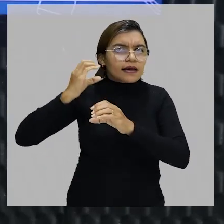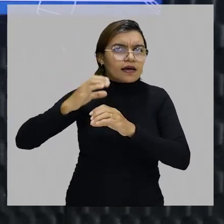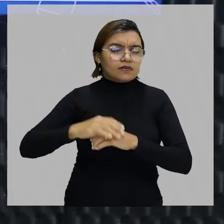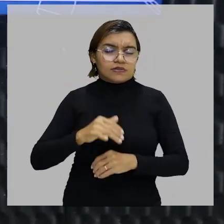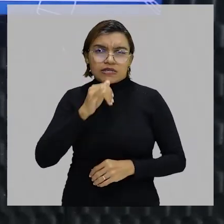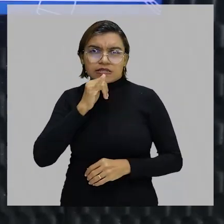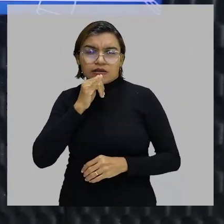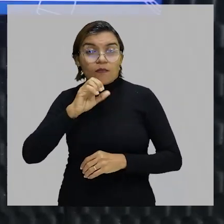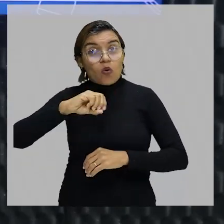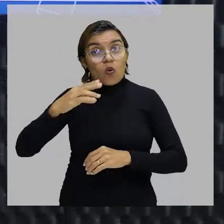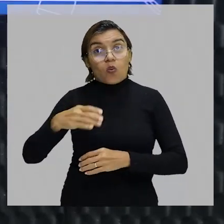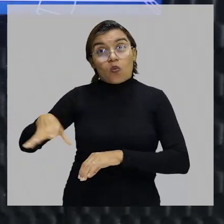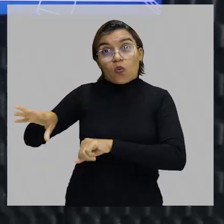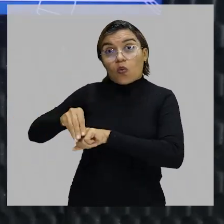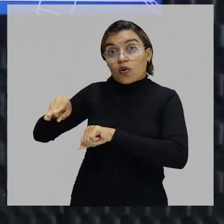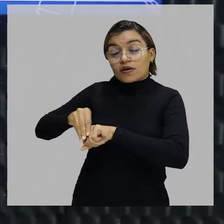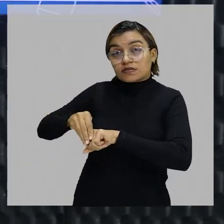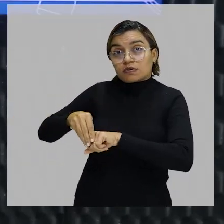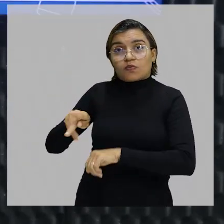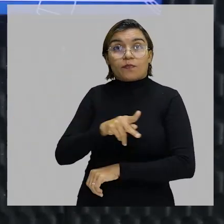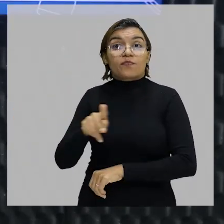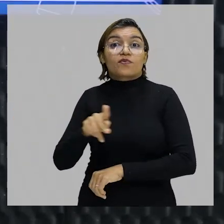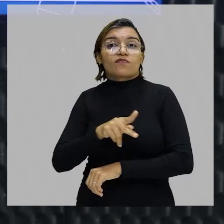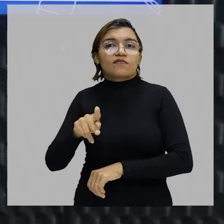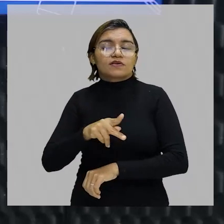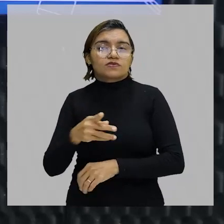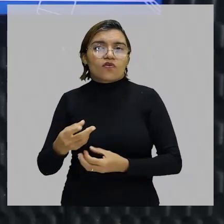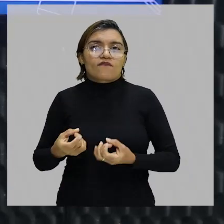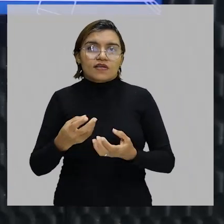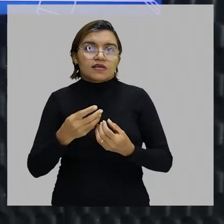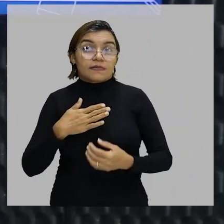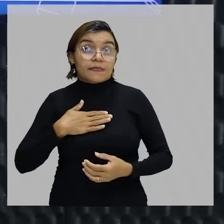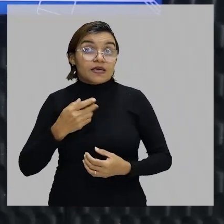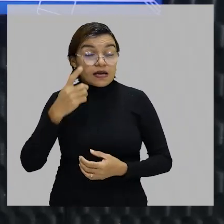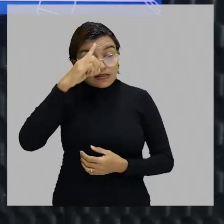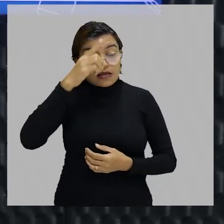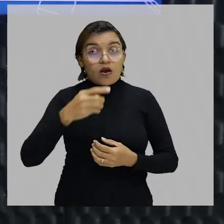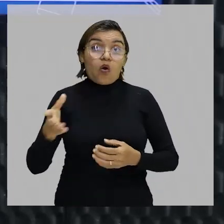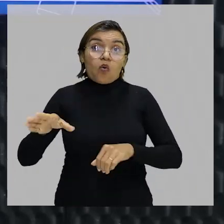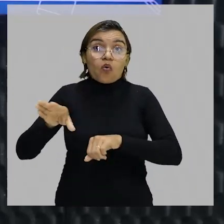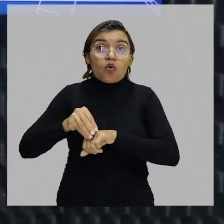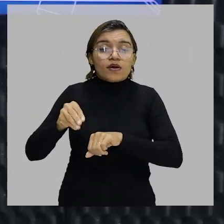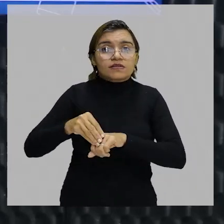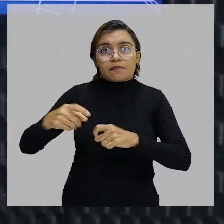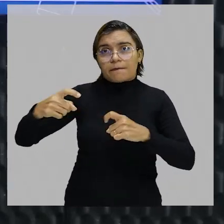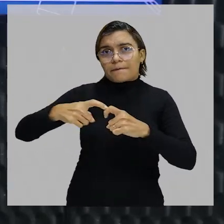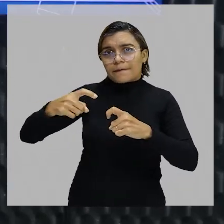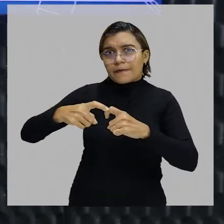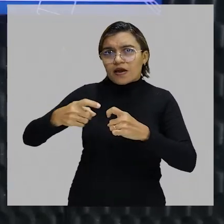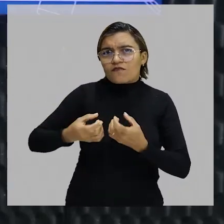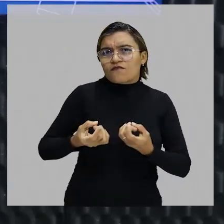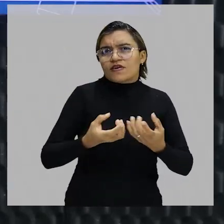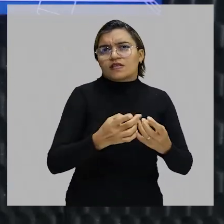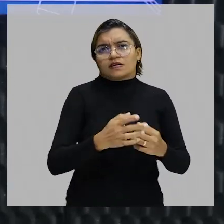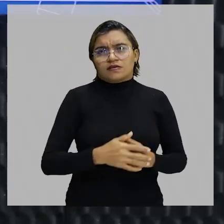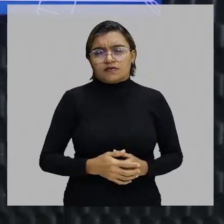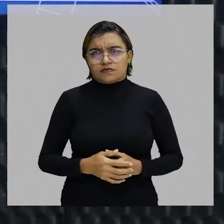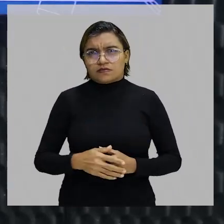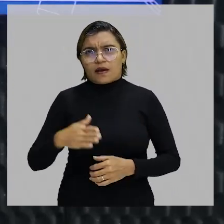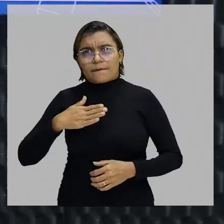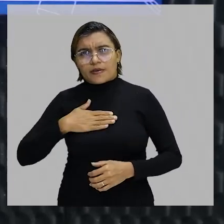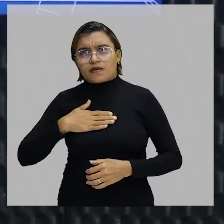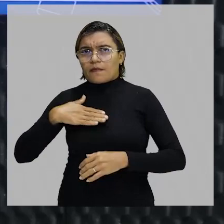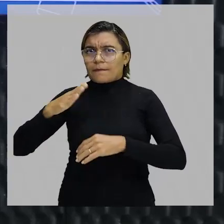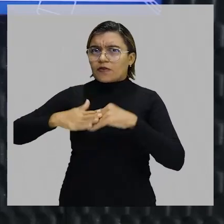o conhecimento, como eu faço como professor? Ou se eu vendesse o meu conhecimento como médico? né? A minha assessoria como